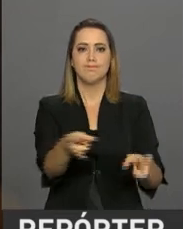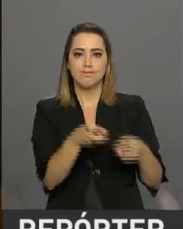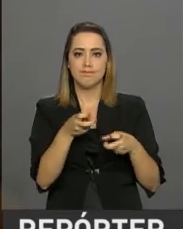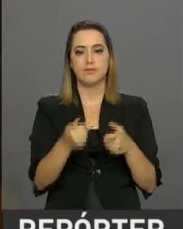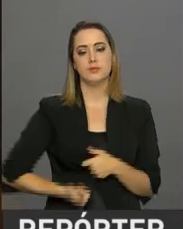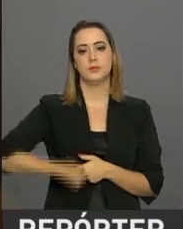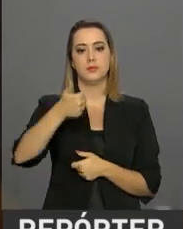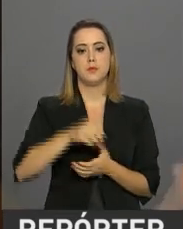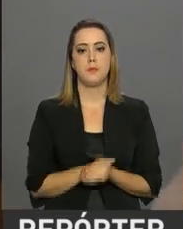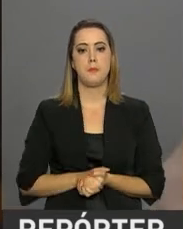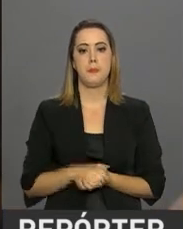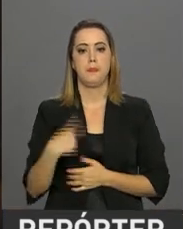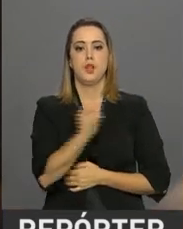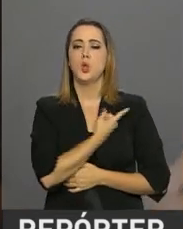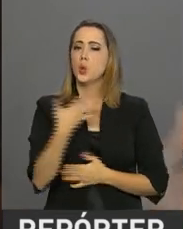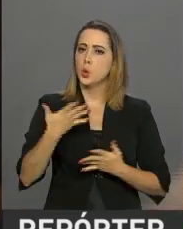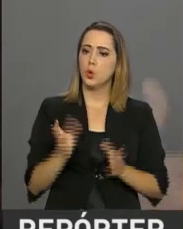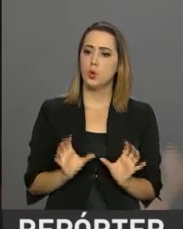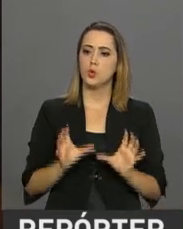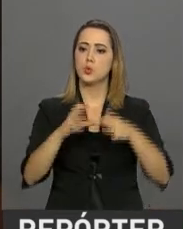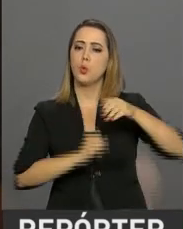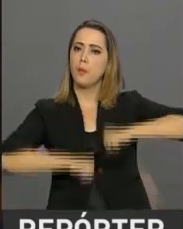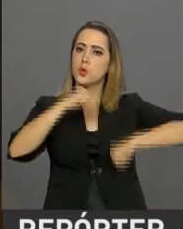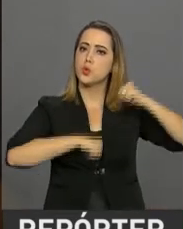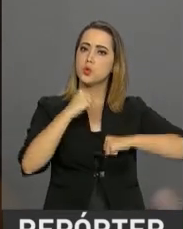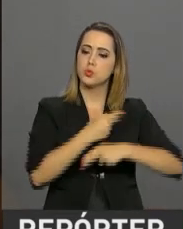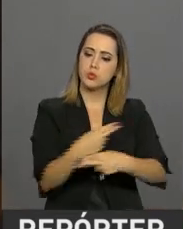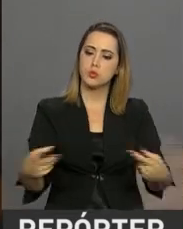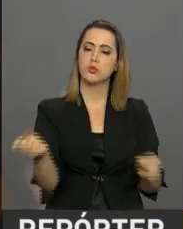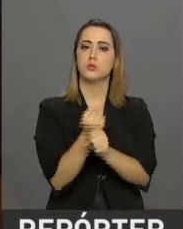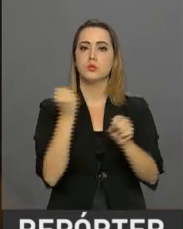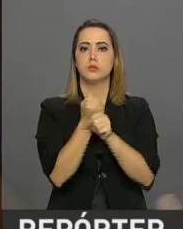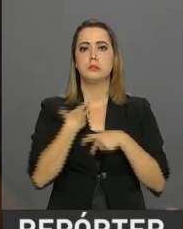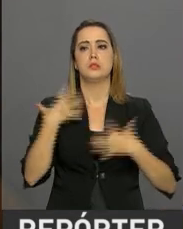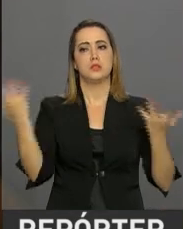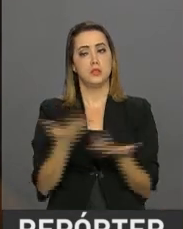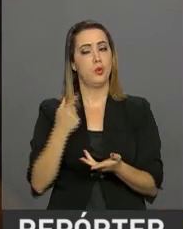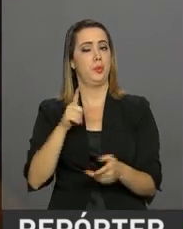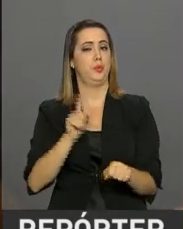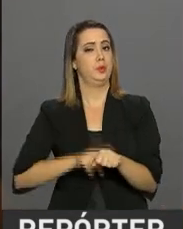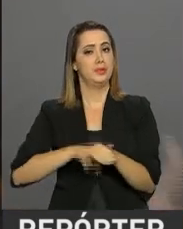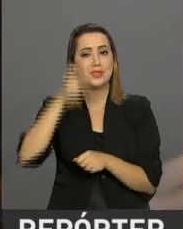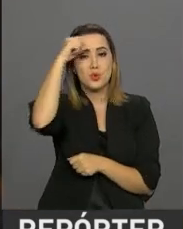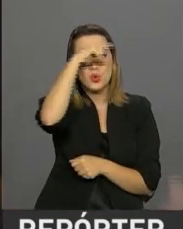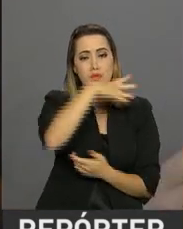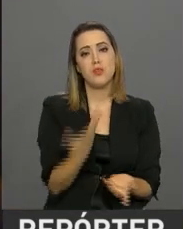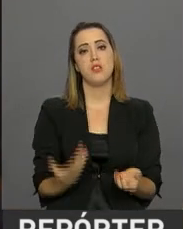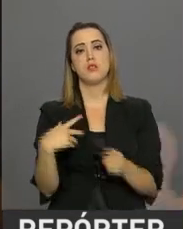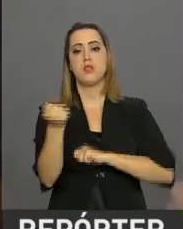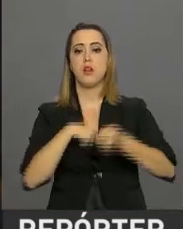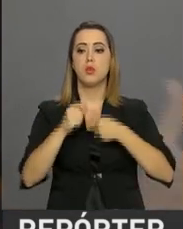nós da indústria de matérias acham que isso pode dar neste momento de stress da economia todos vocês sabe ele cria um